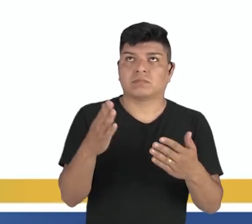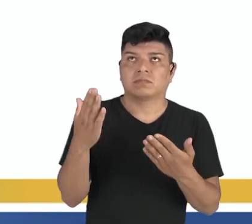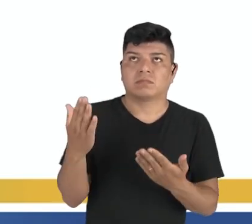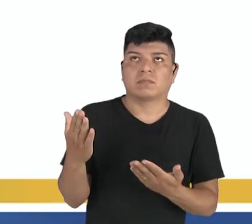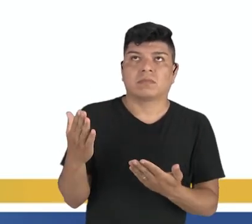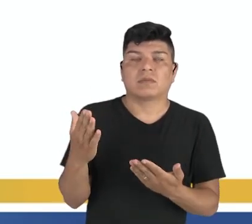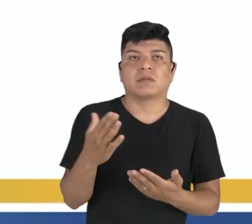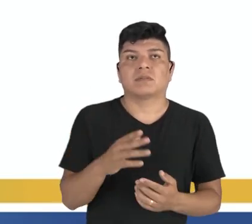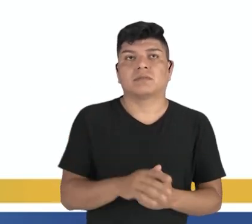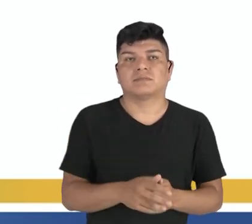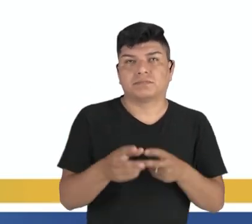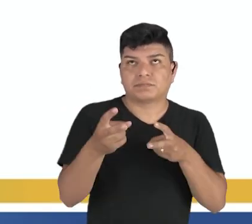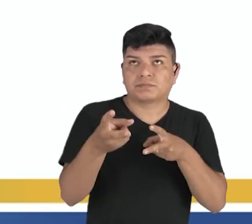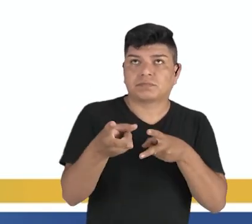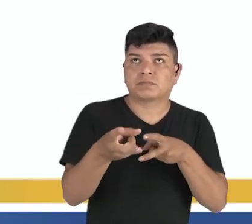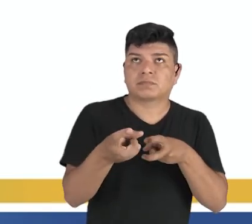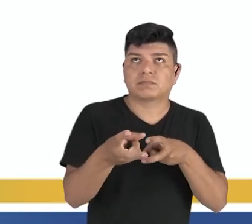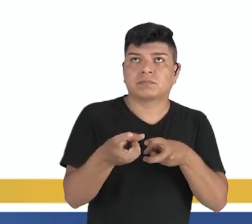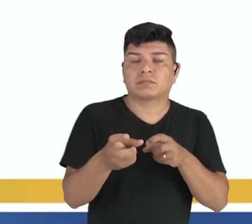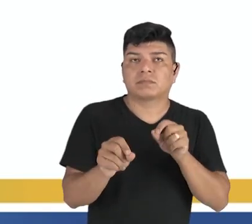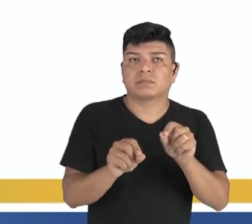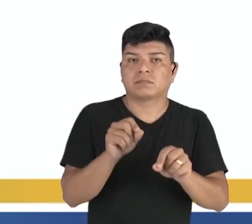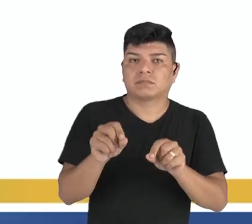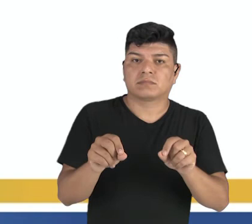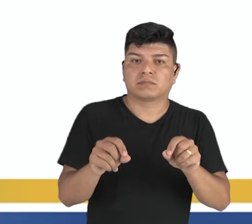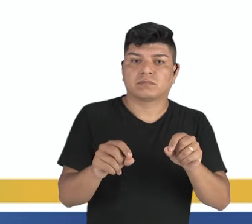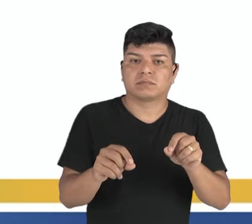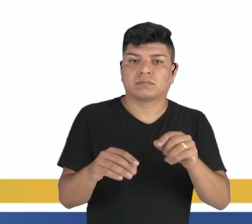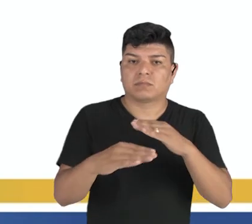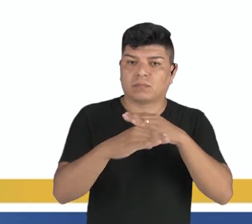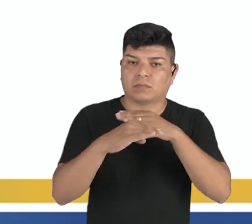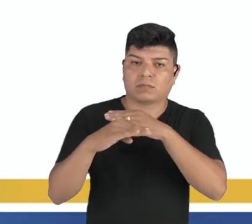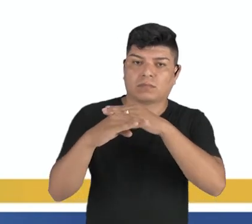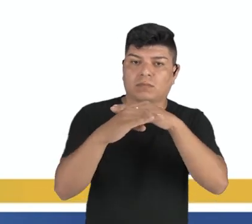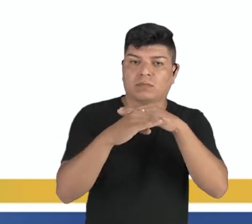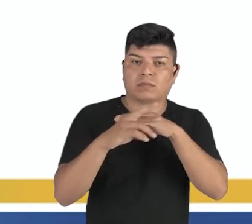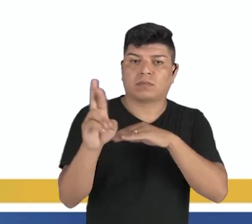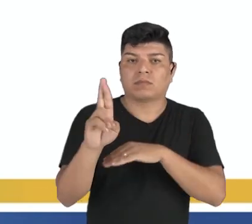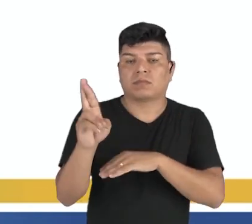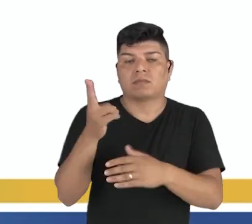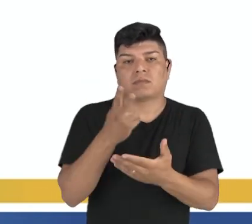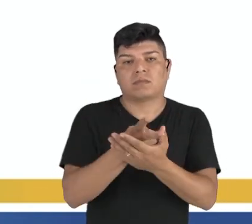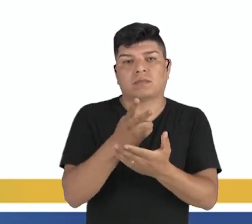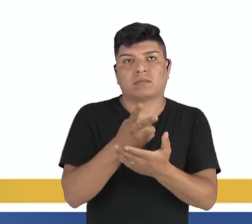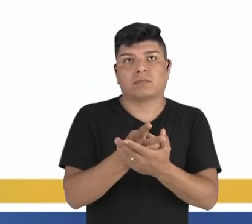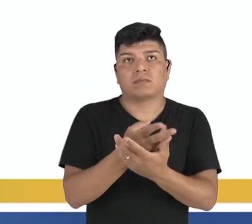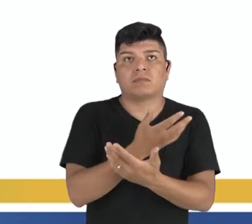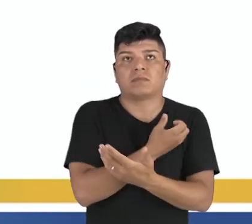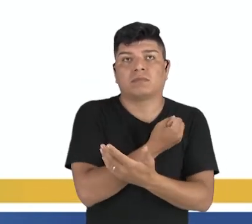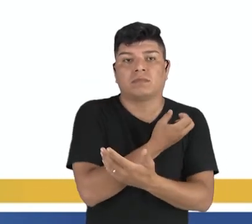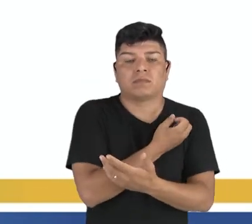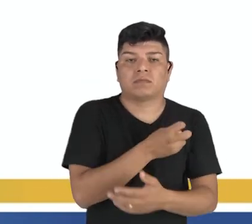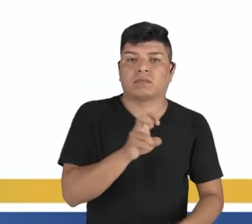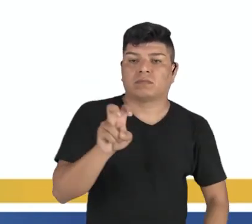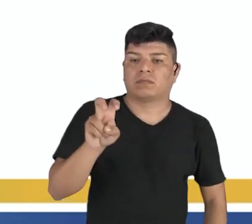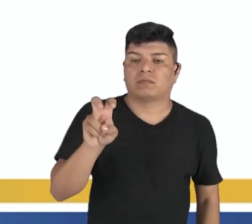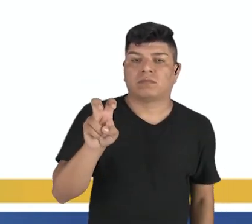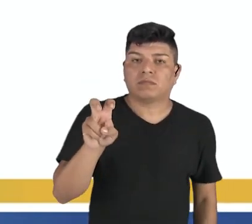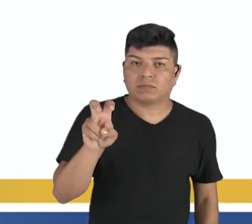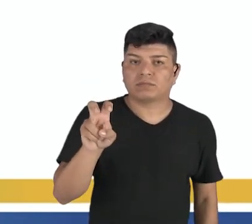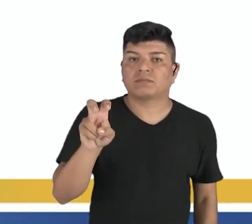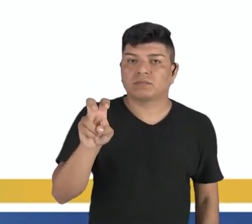nesse caso, vocês vão perceber que o padrão, a regularidade, está sempre no número 5, que